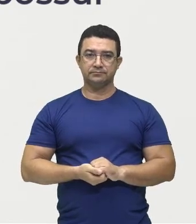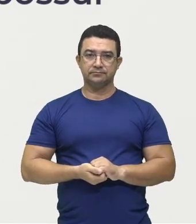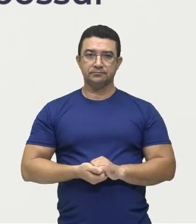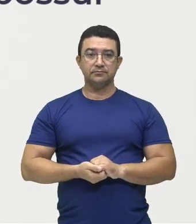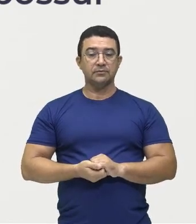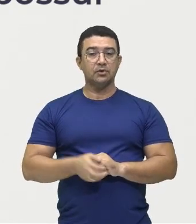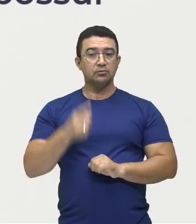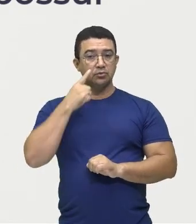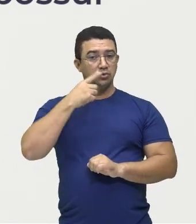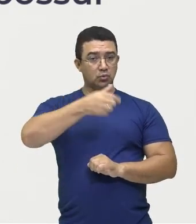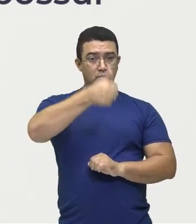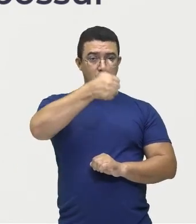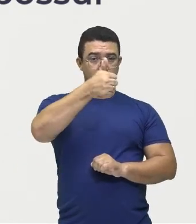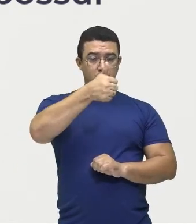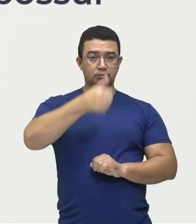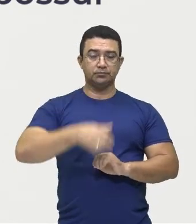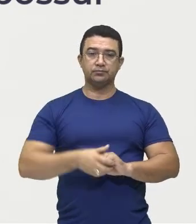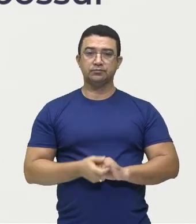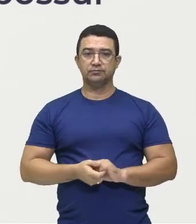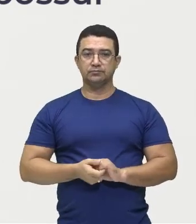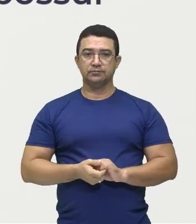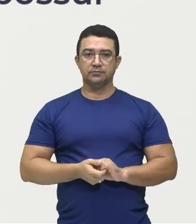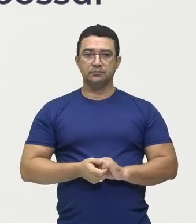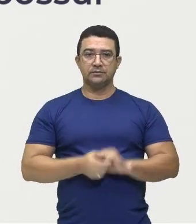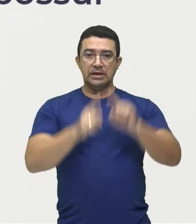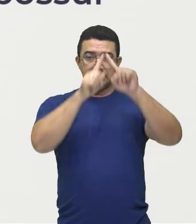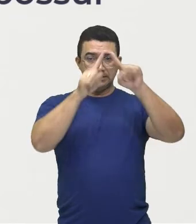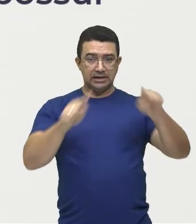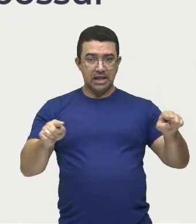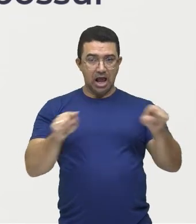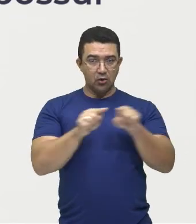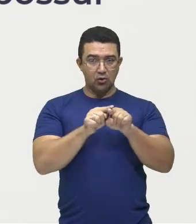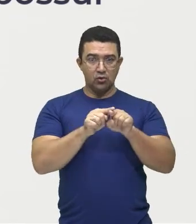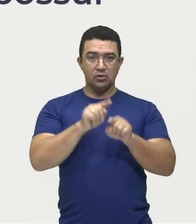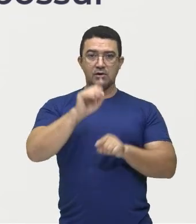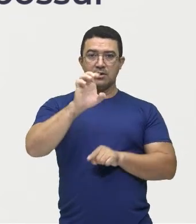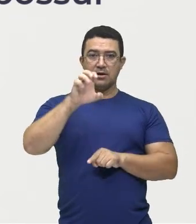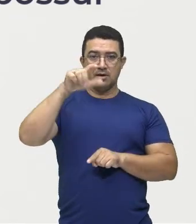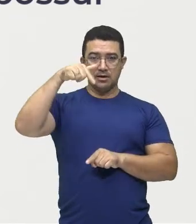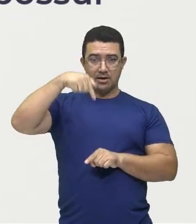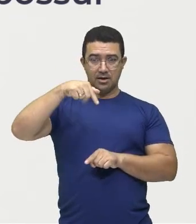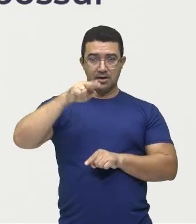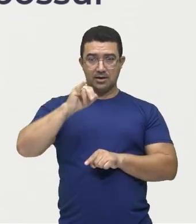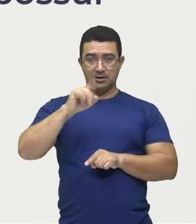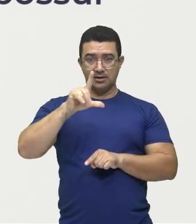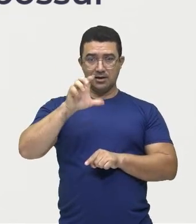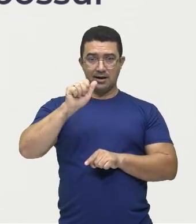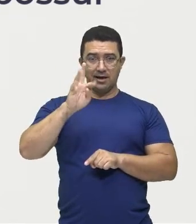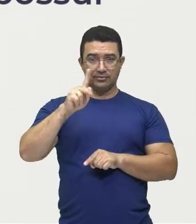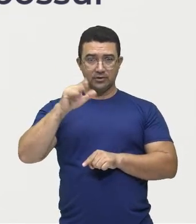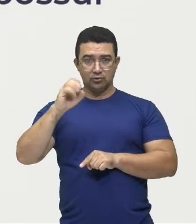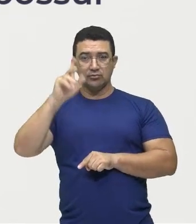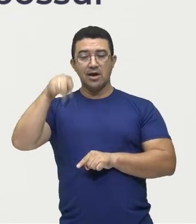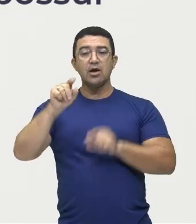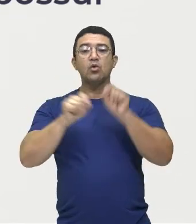a questão, o item de número 1, né? Triângulo equilátero é aquele com as